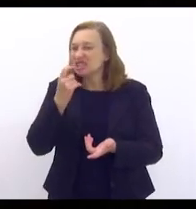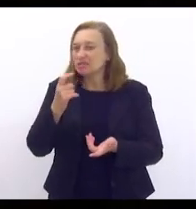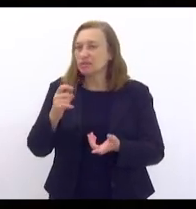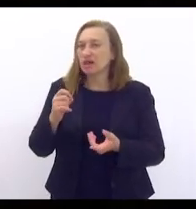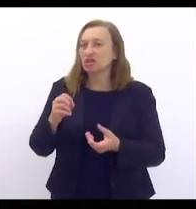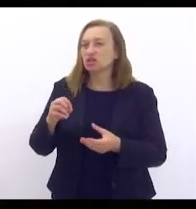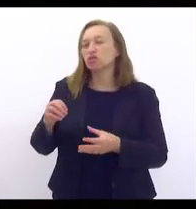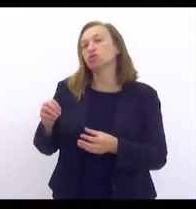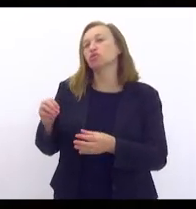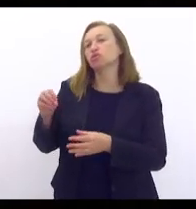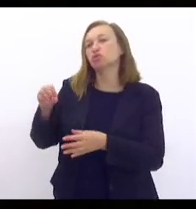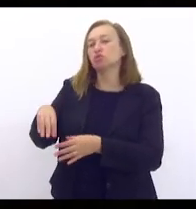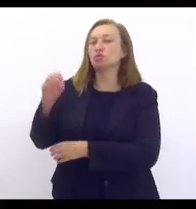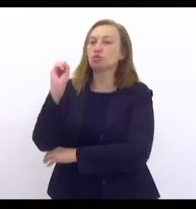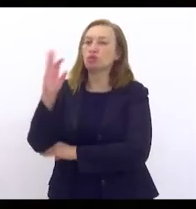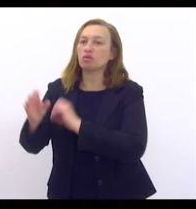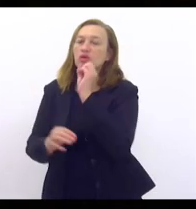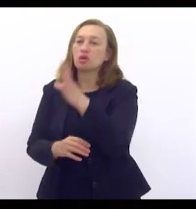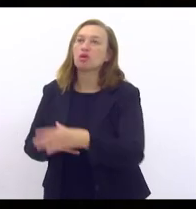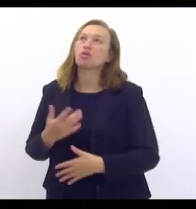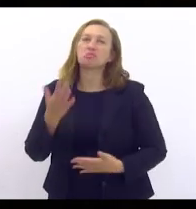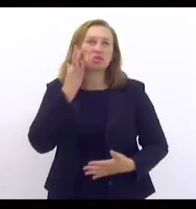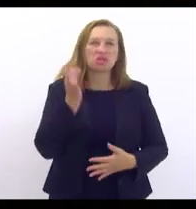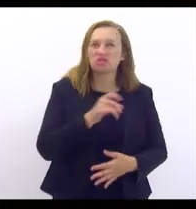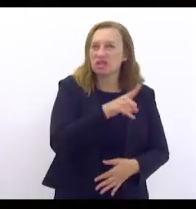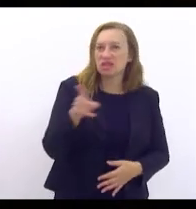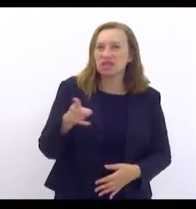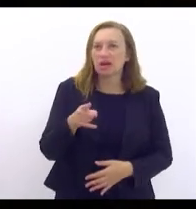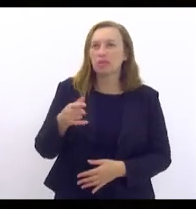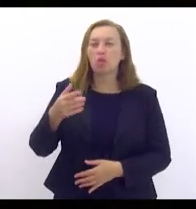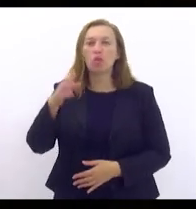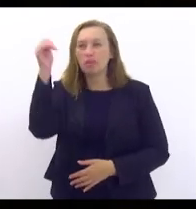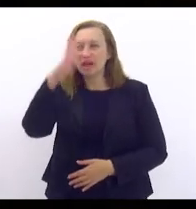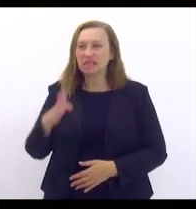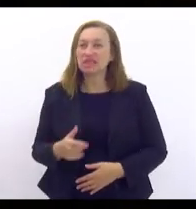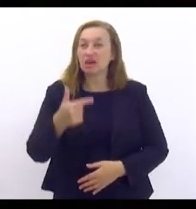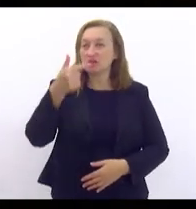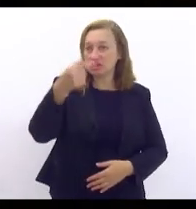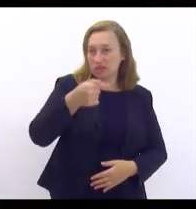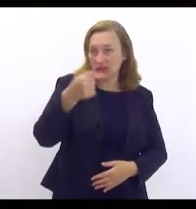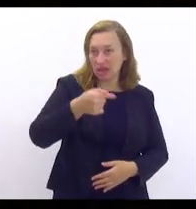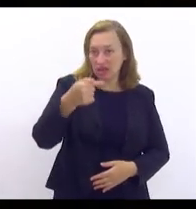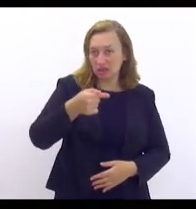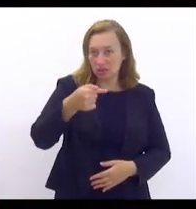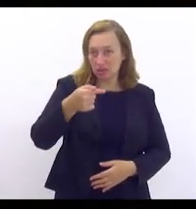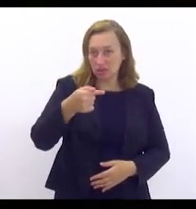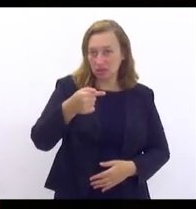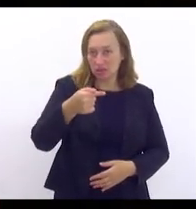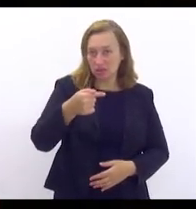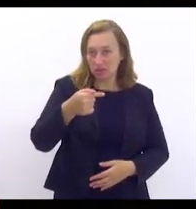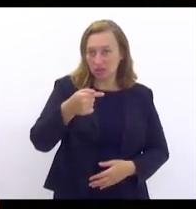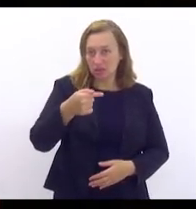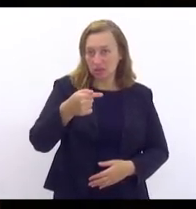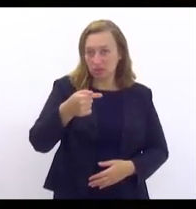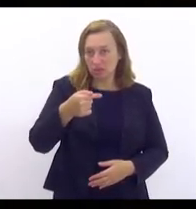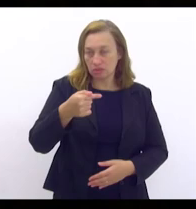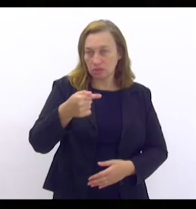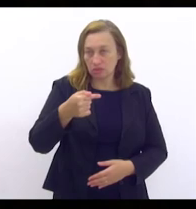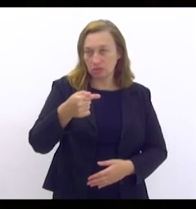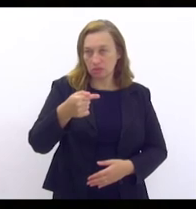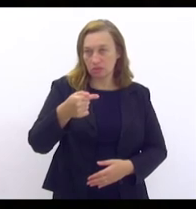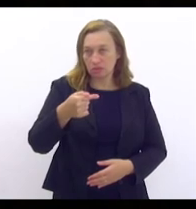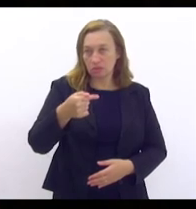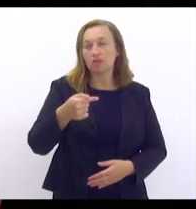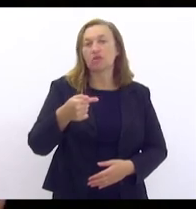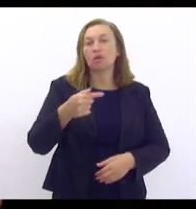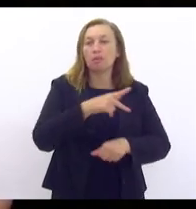mas o Brasil é o sétimo maior né contribuinte de plástico para os oceanos e nós